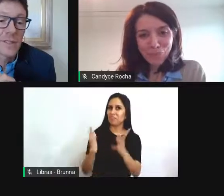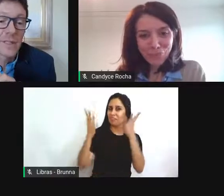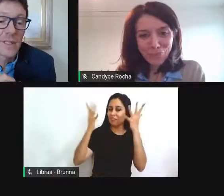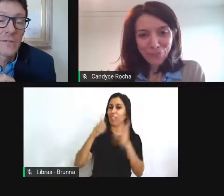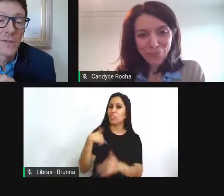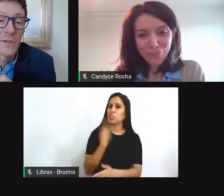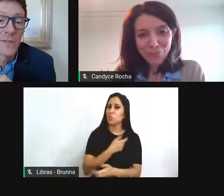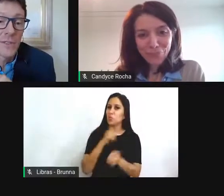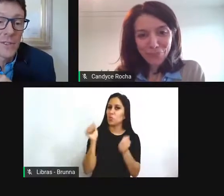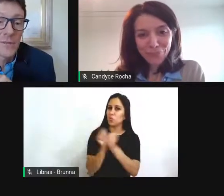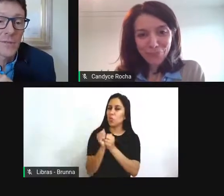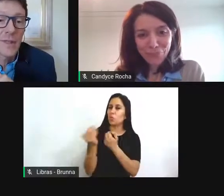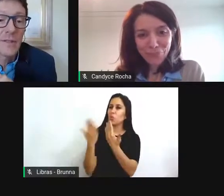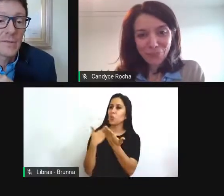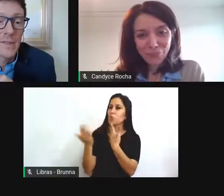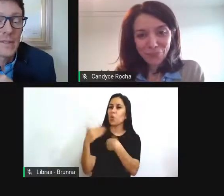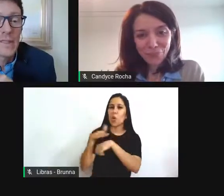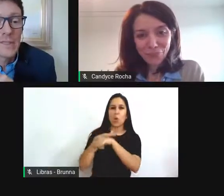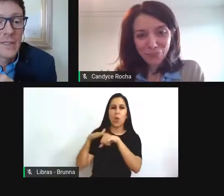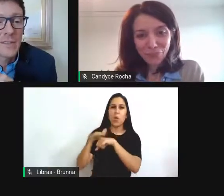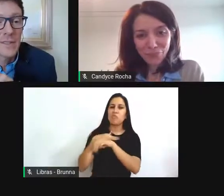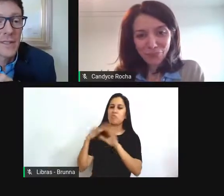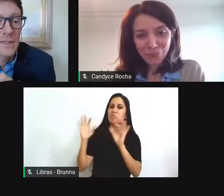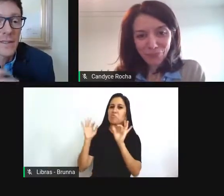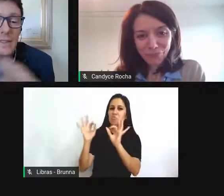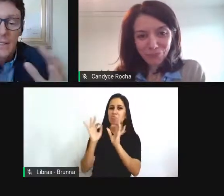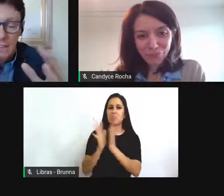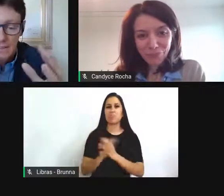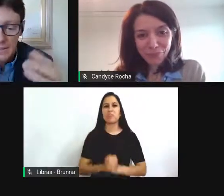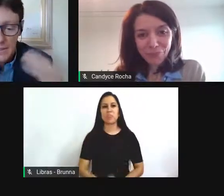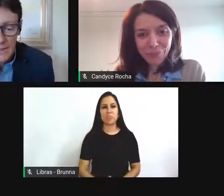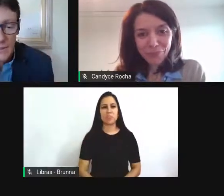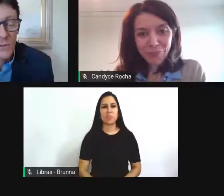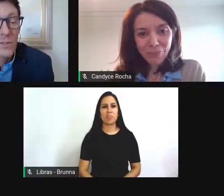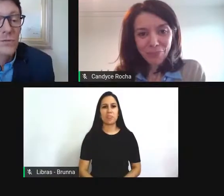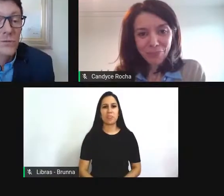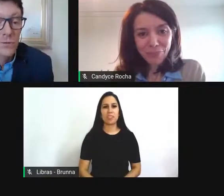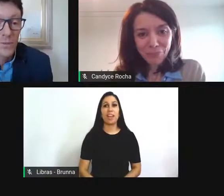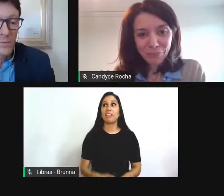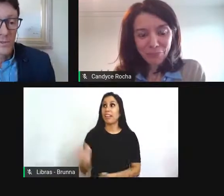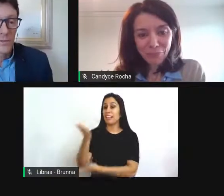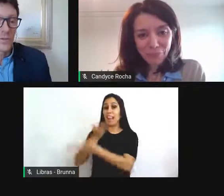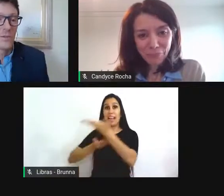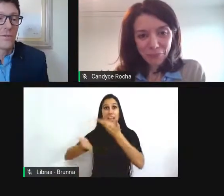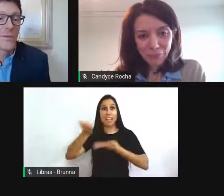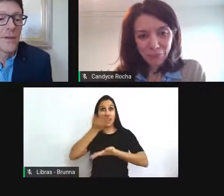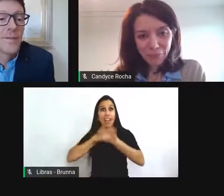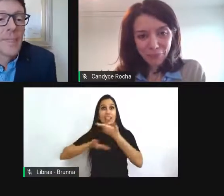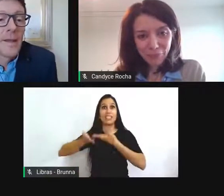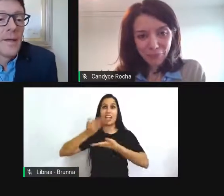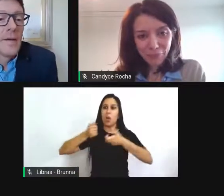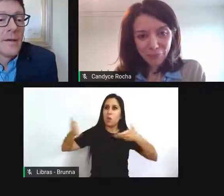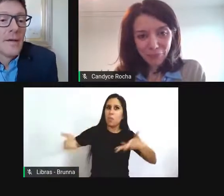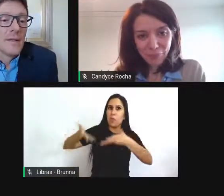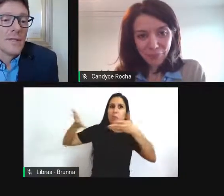gente conversando por 2 dias, foi bem interessante, né? Essa integração que isso tudo proporcionou,